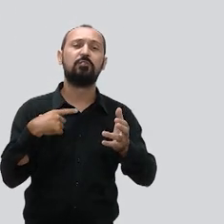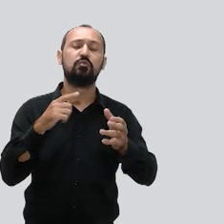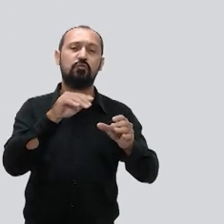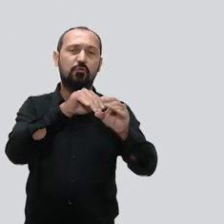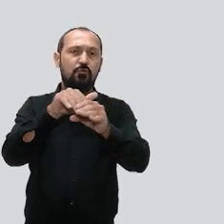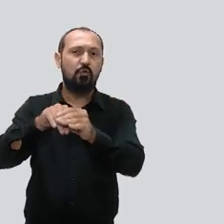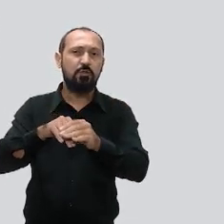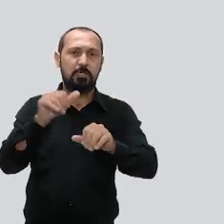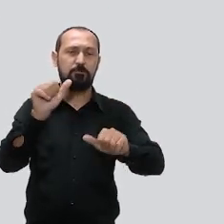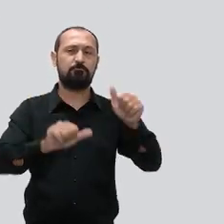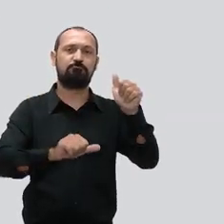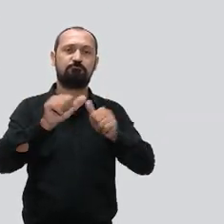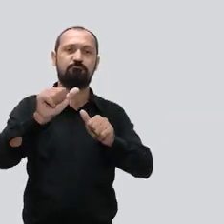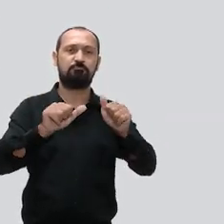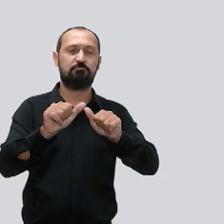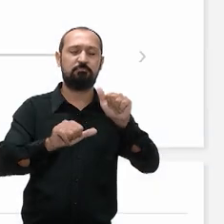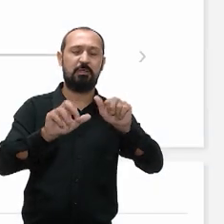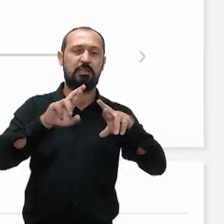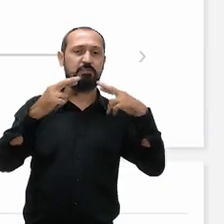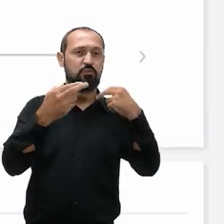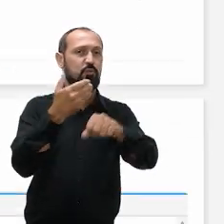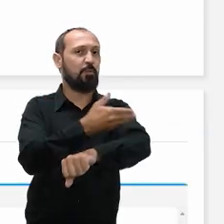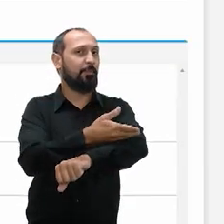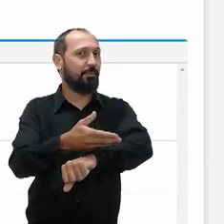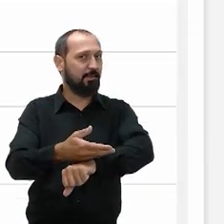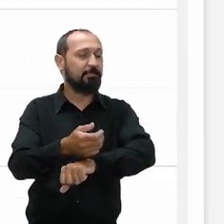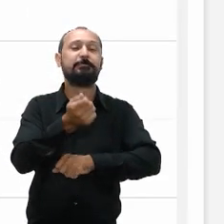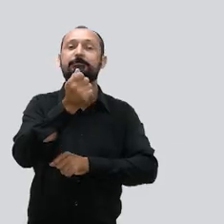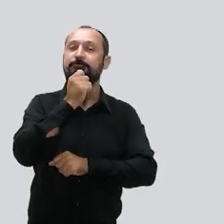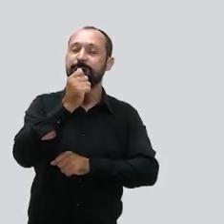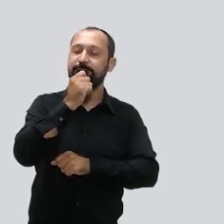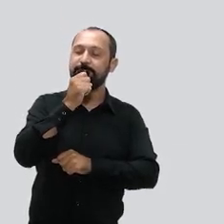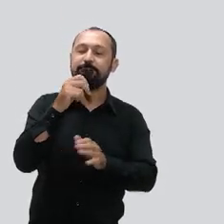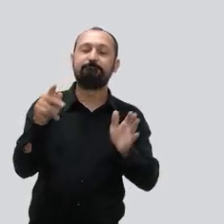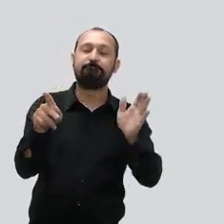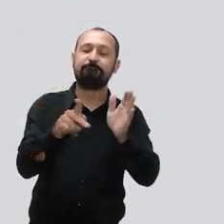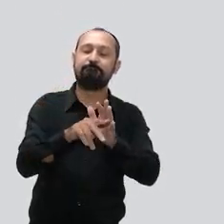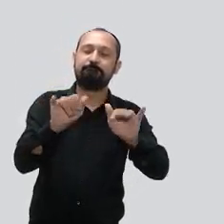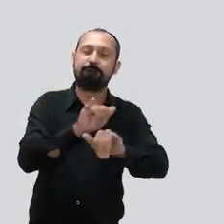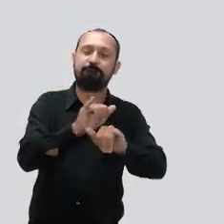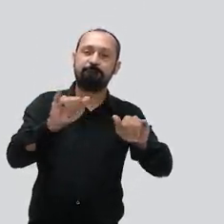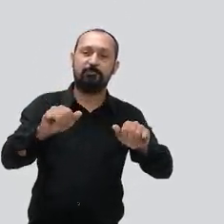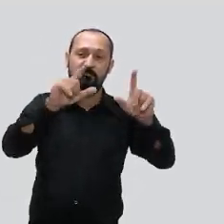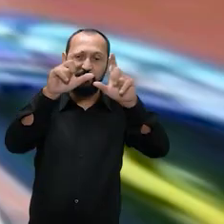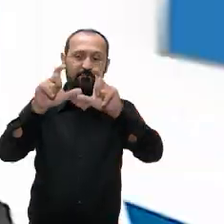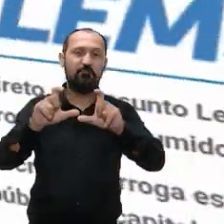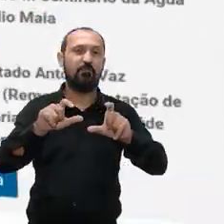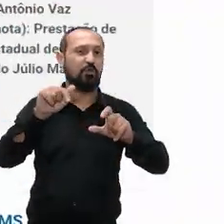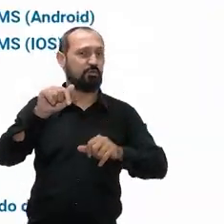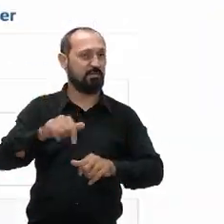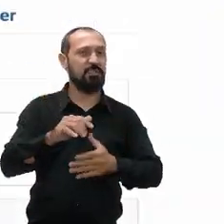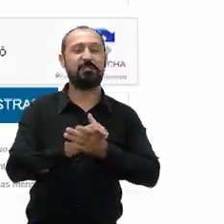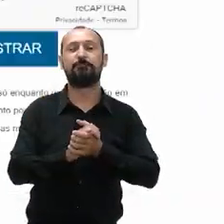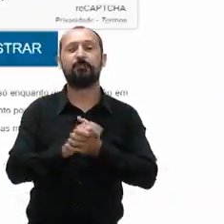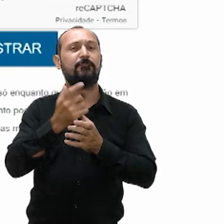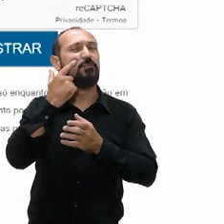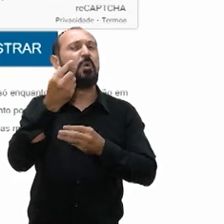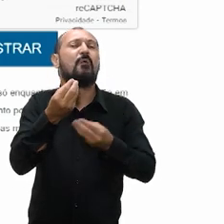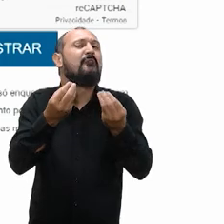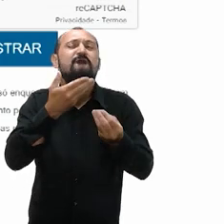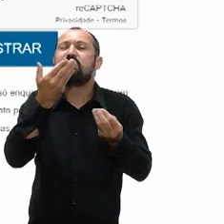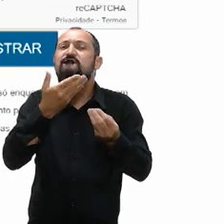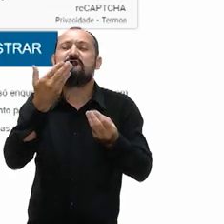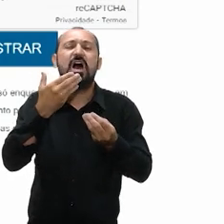os votados E analisados durante as sessões plenárias e ainda matérias e fotos do Parlamento veja como é fácil